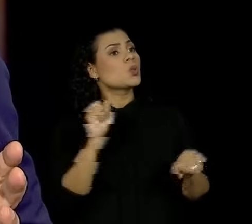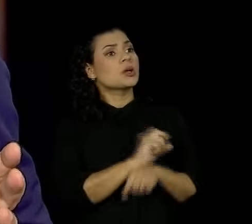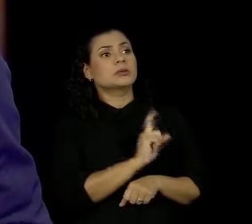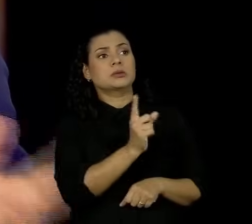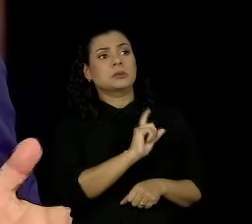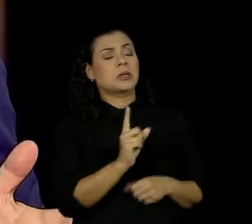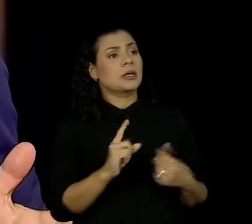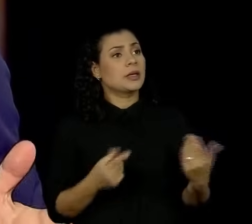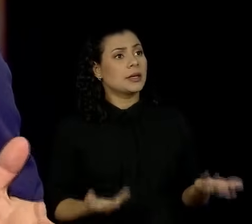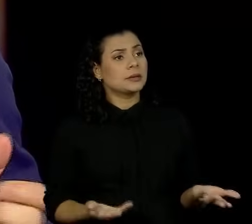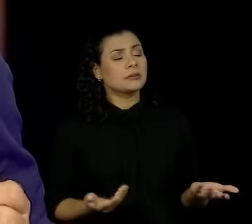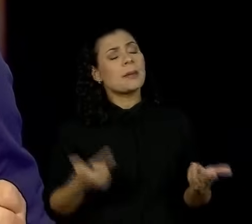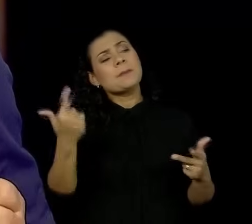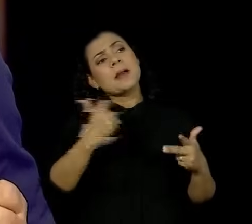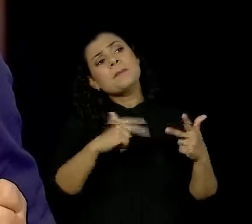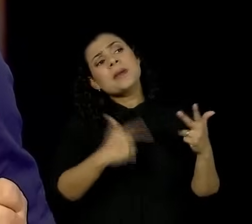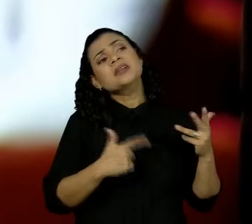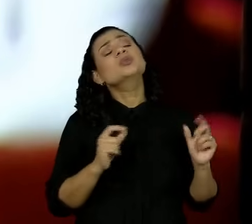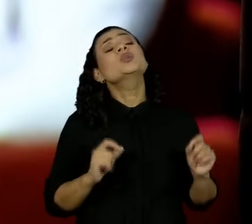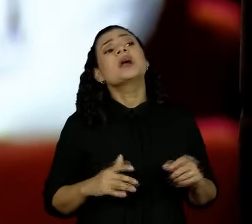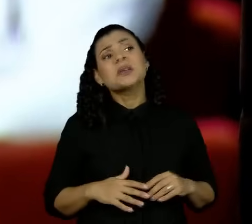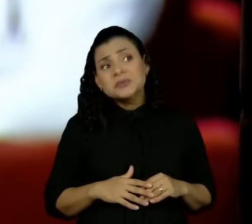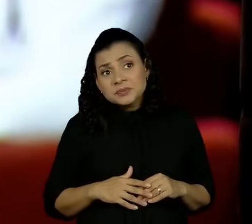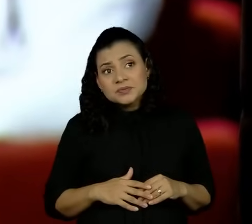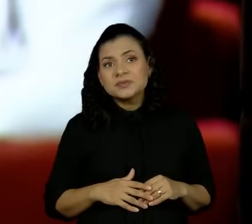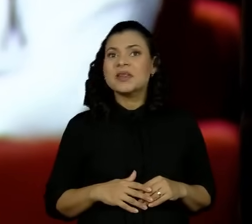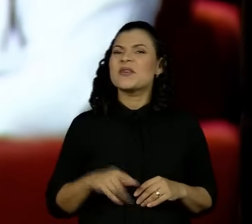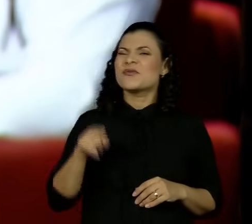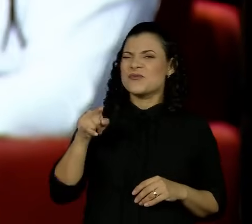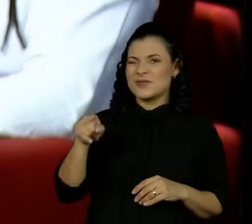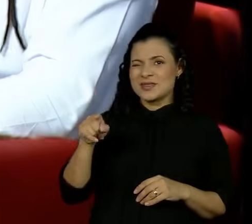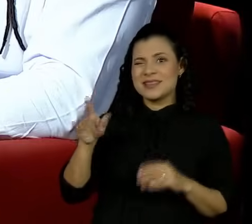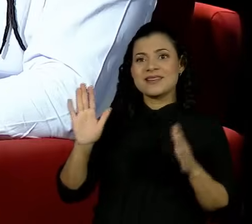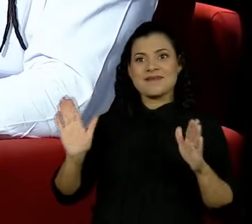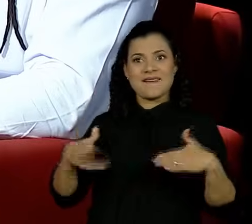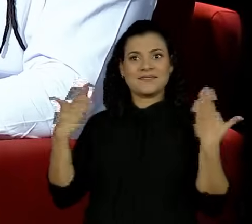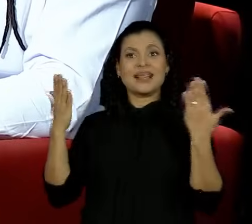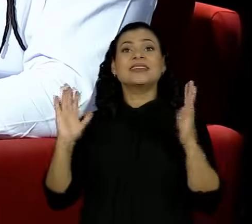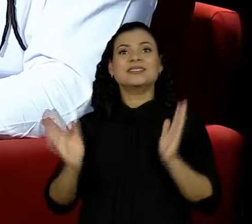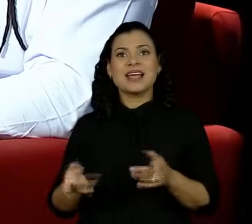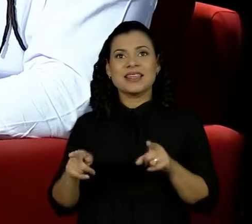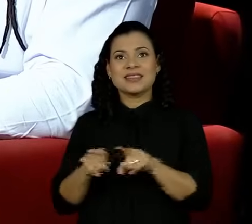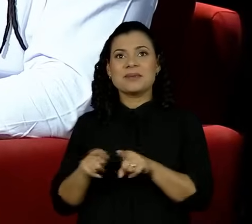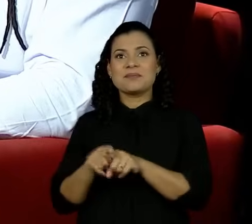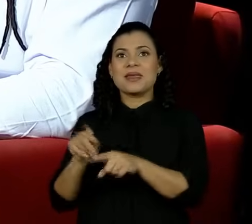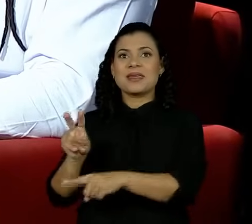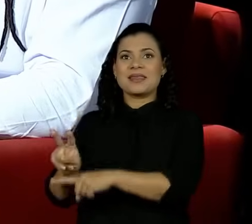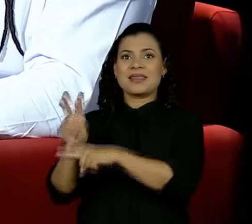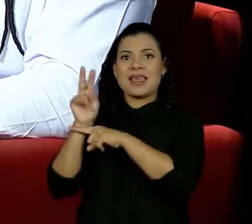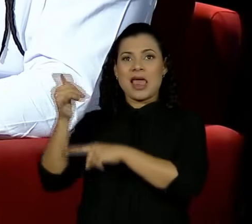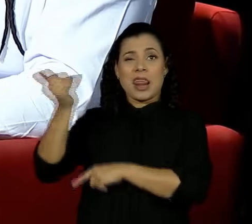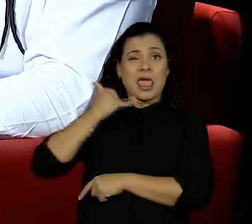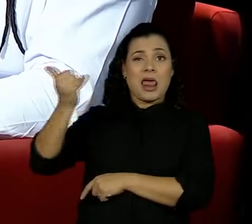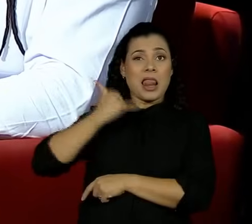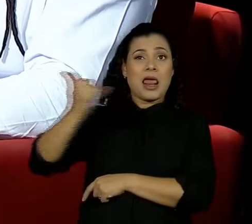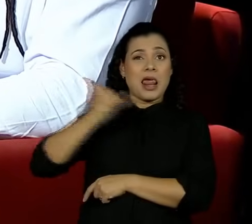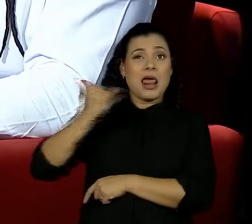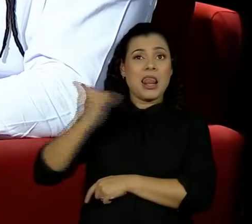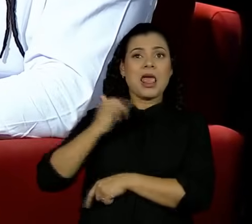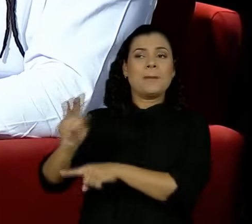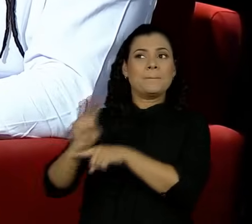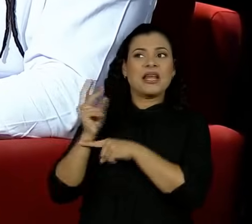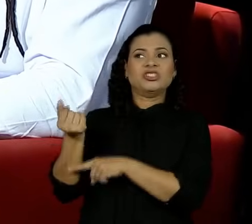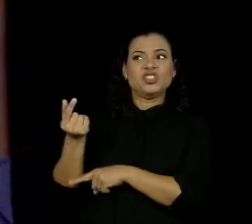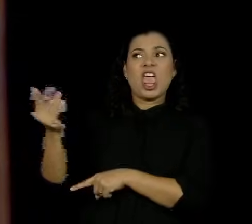O que mais que tem além disso? Eu acho que você deve ter sido já surpreendido com o consignado, né? Quem te liga Como querendo se- te emprestar